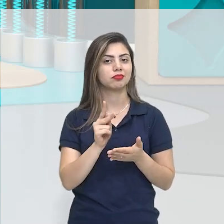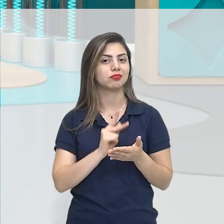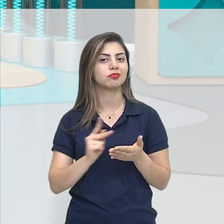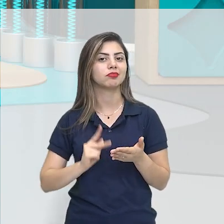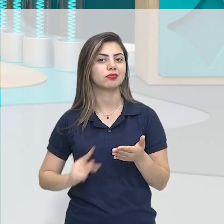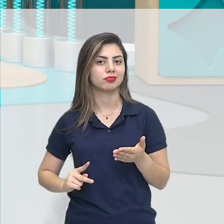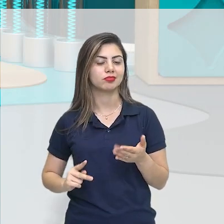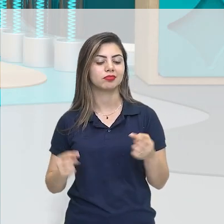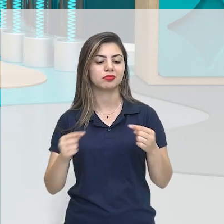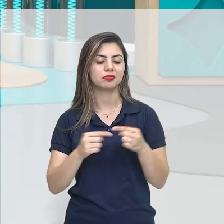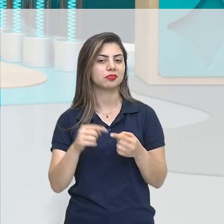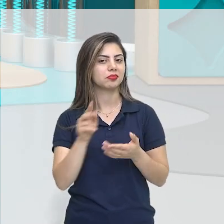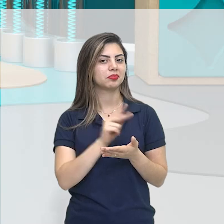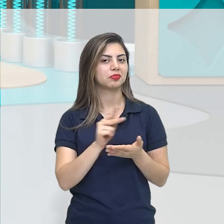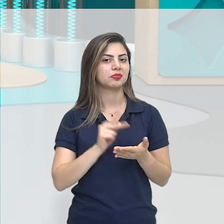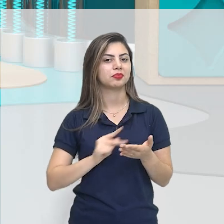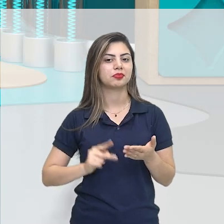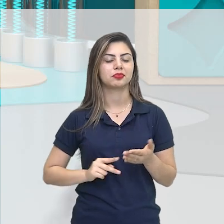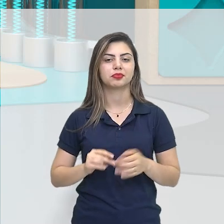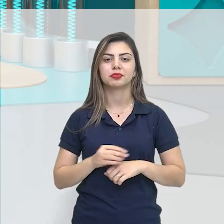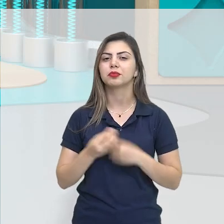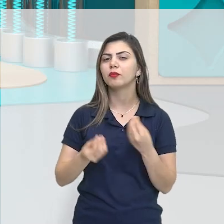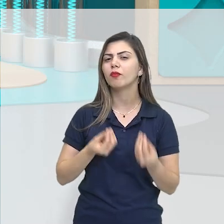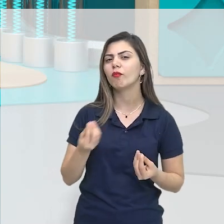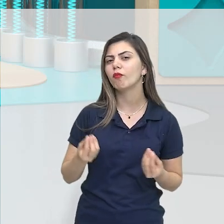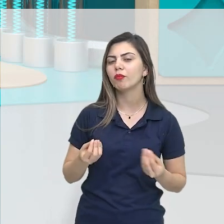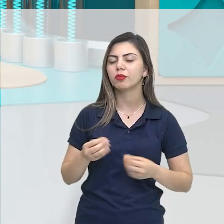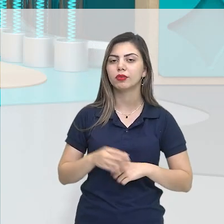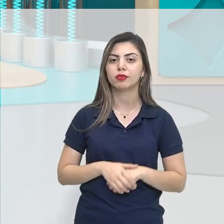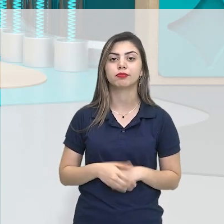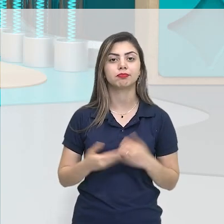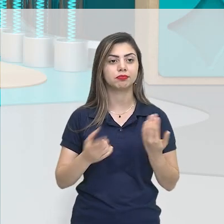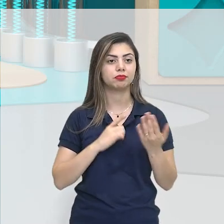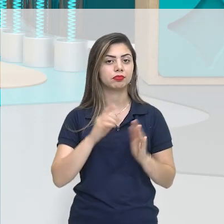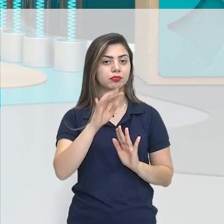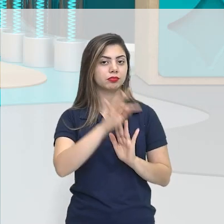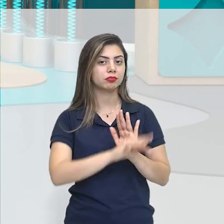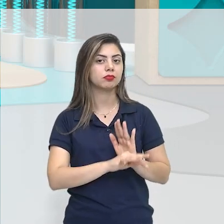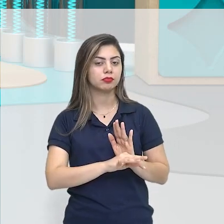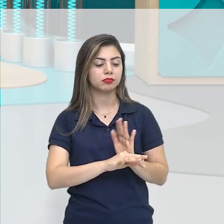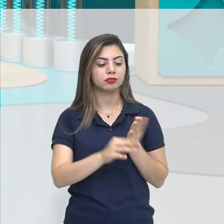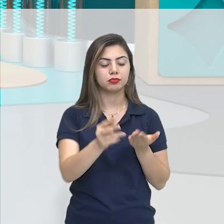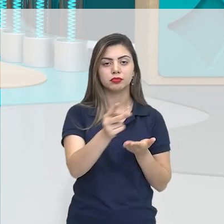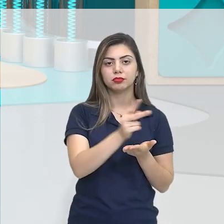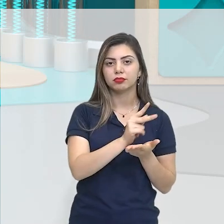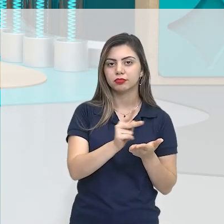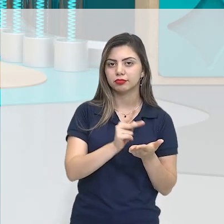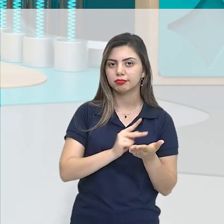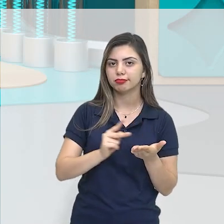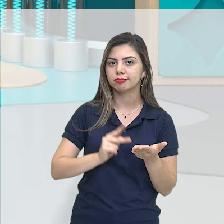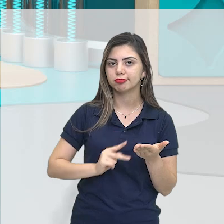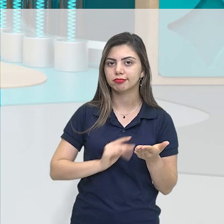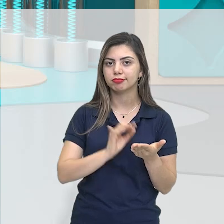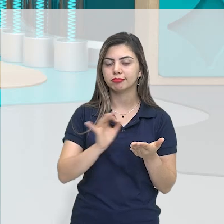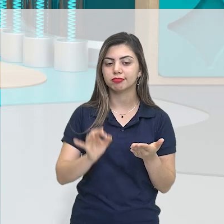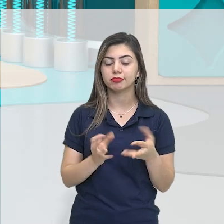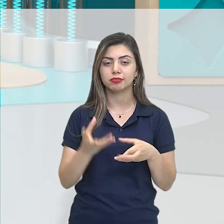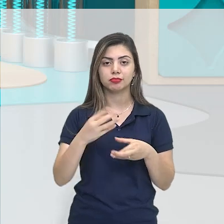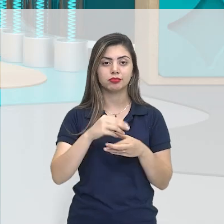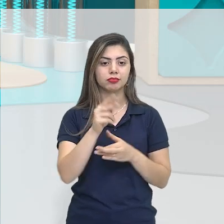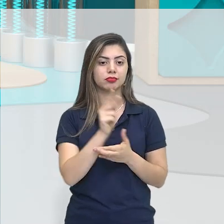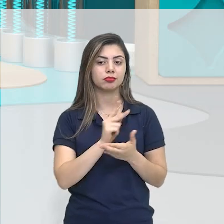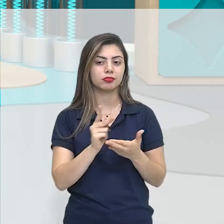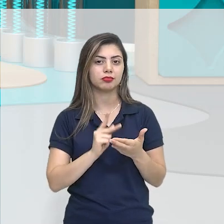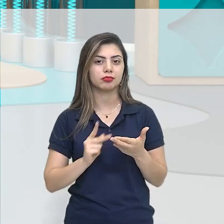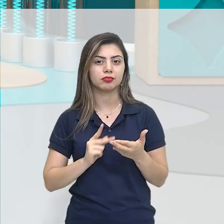por exemplo. Então, eles colocavam o texto em forma de poesia, e aí, dentro dessa poesia,